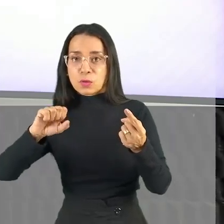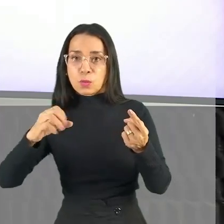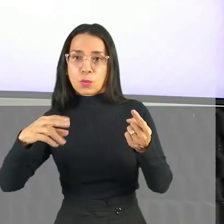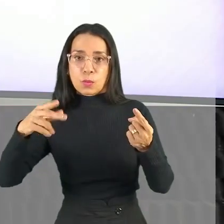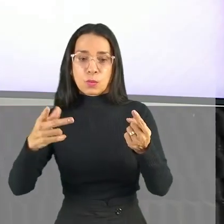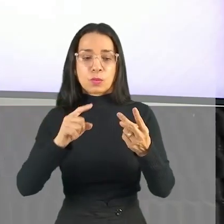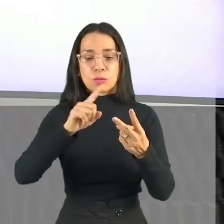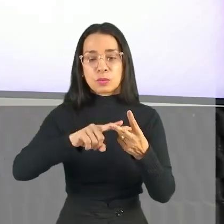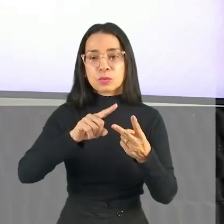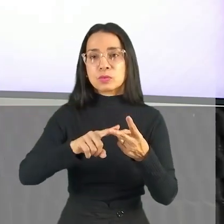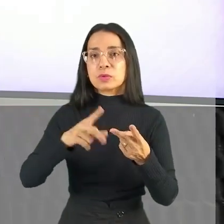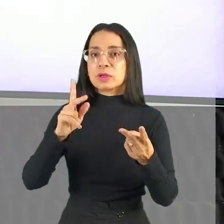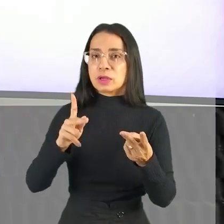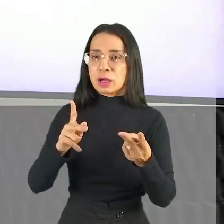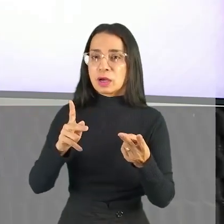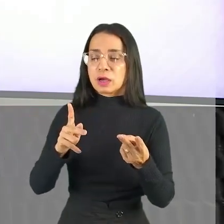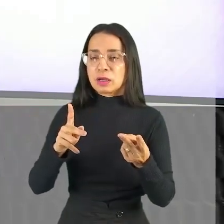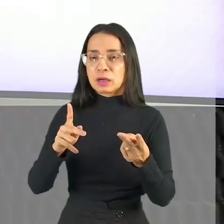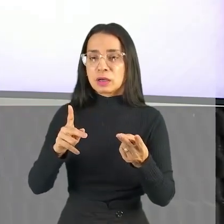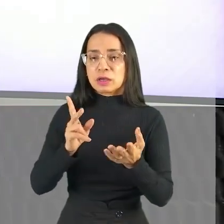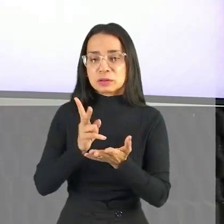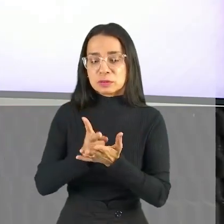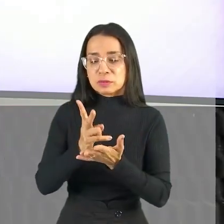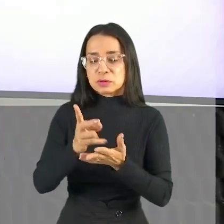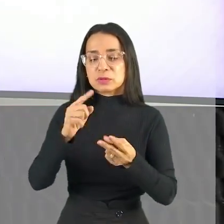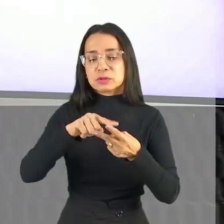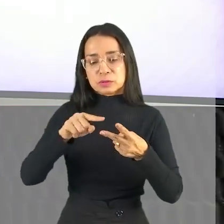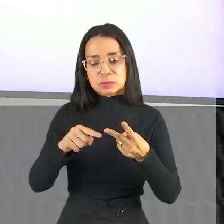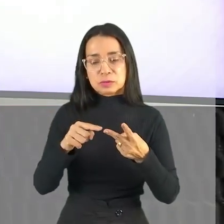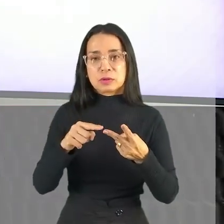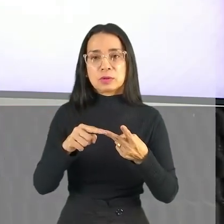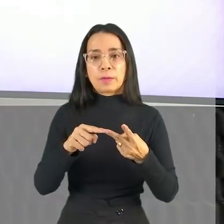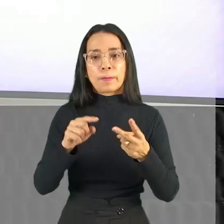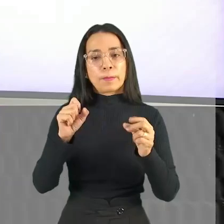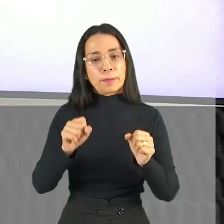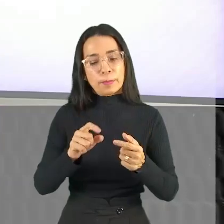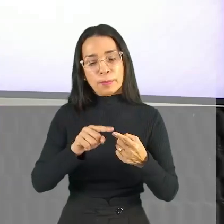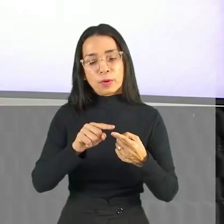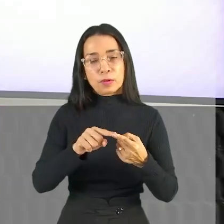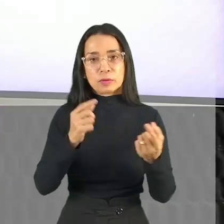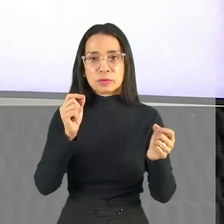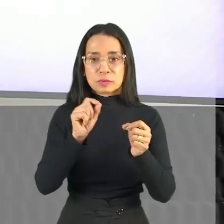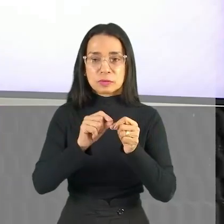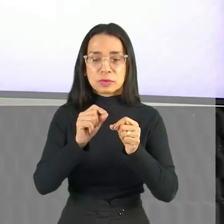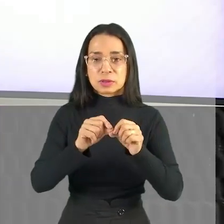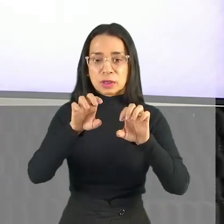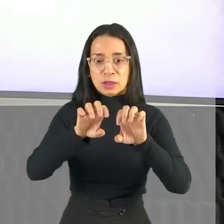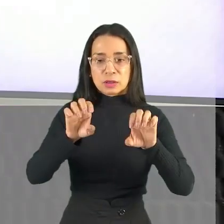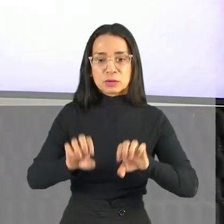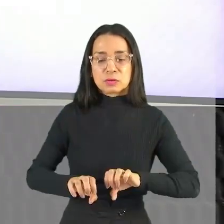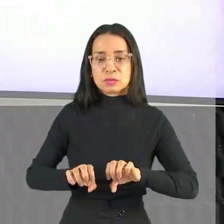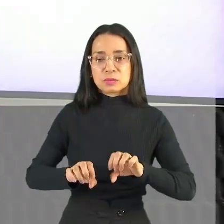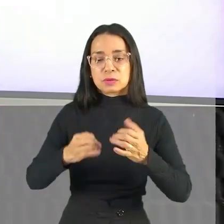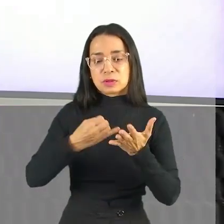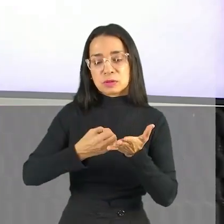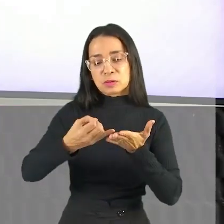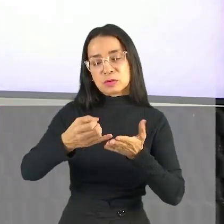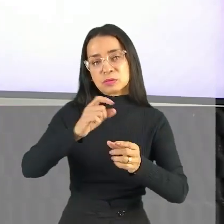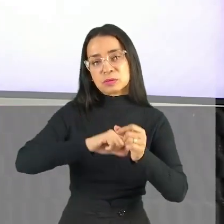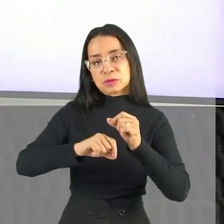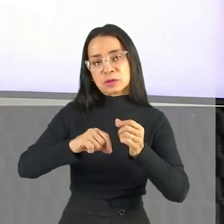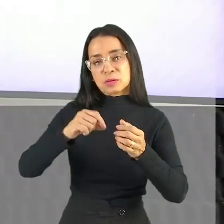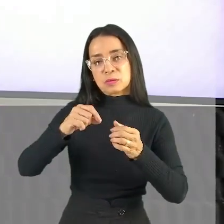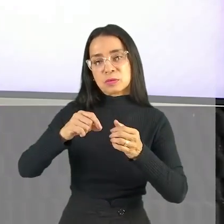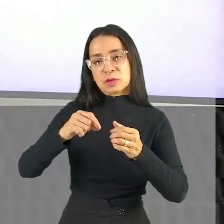folha rascunho, você pode ali fazer o seu esqueleto. Você faz introdução, desenvolvimento